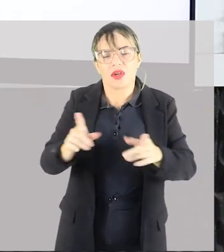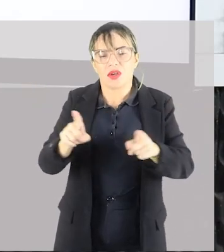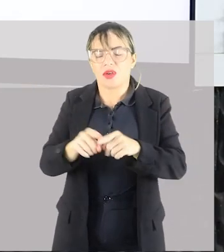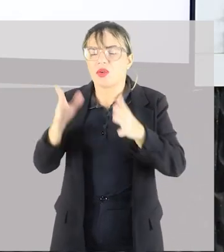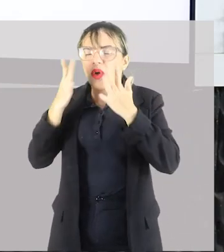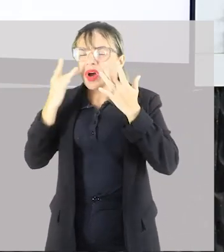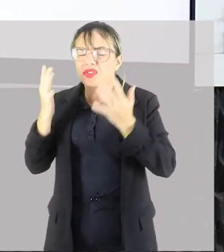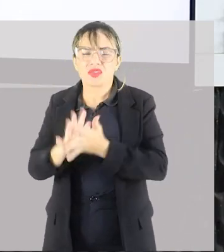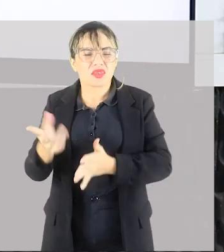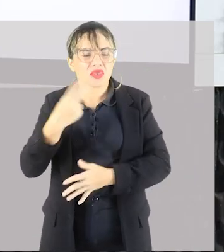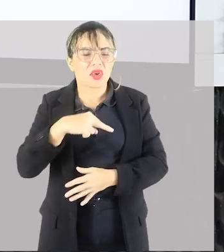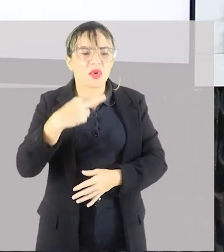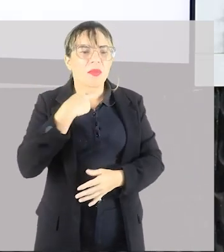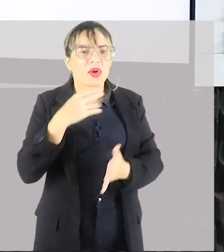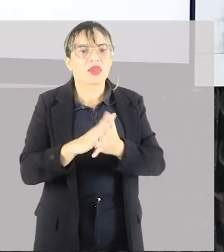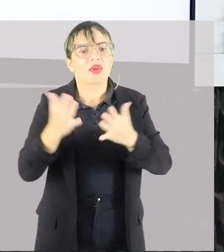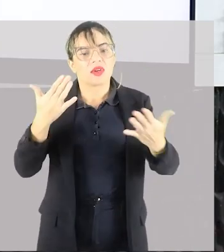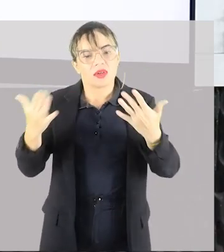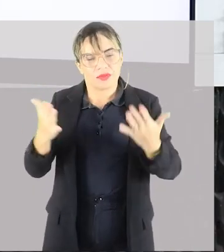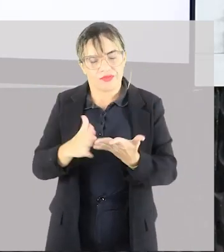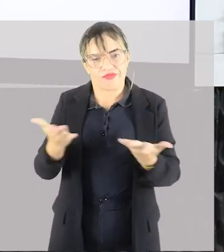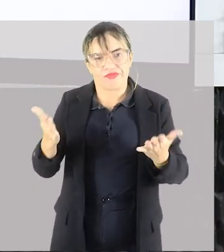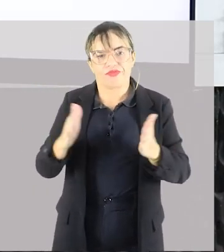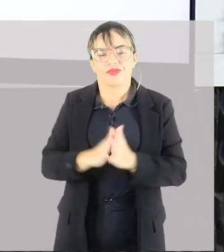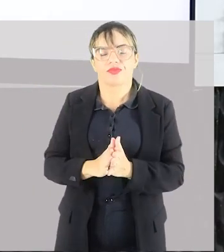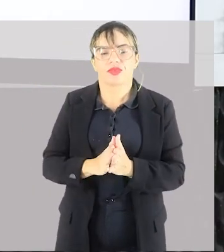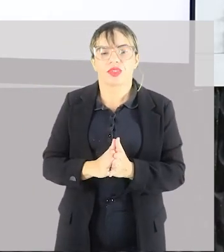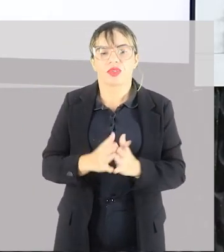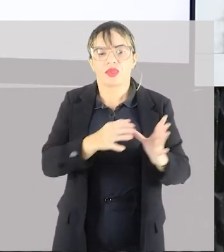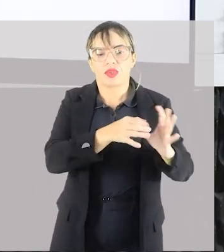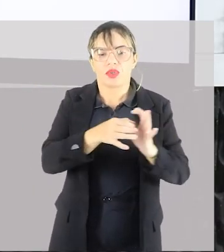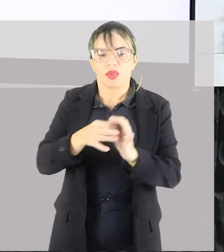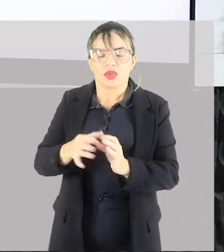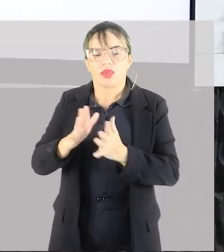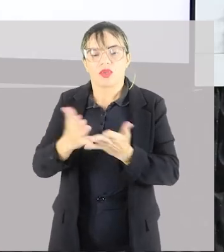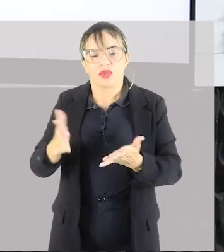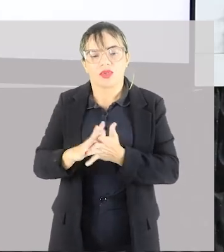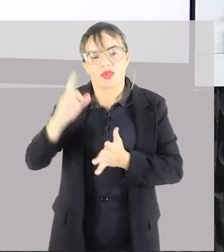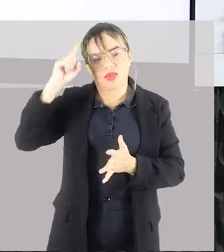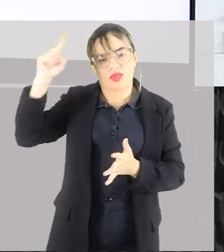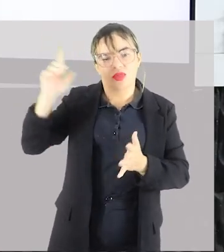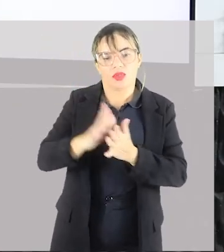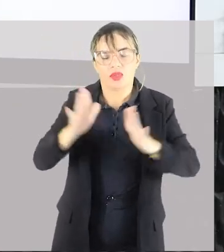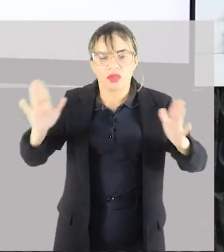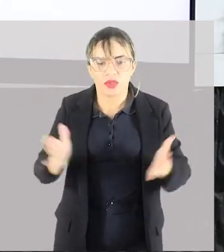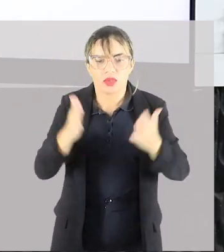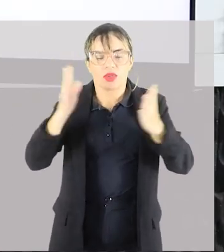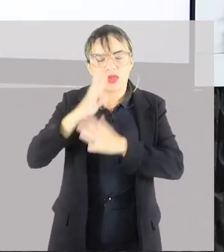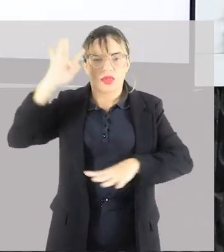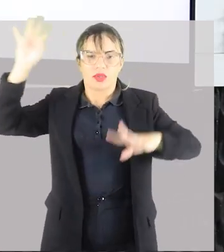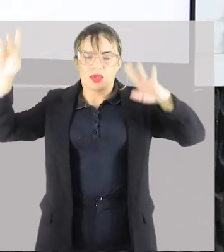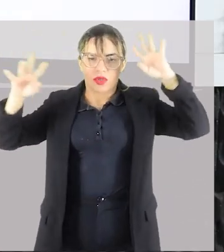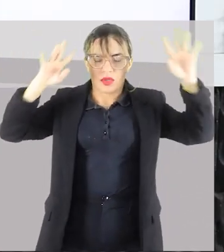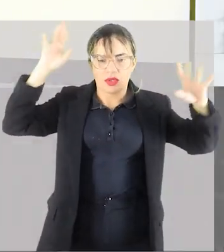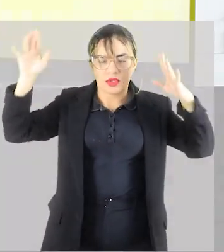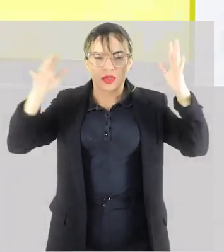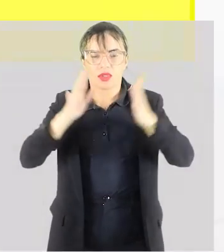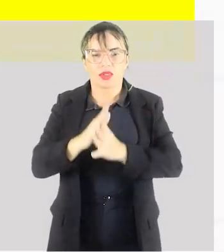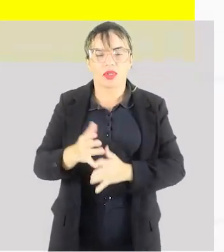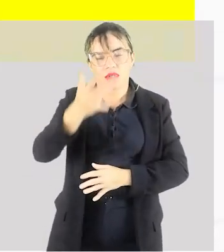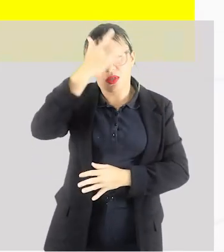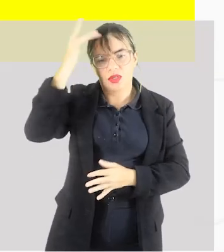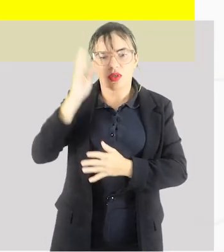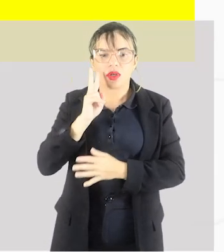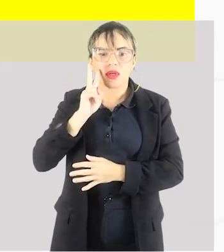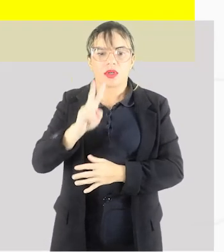estão entendendo o nível de situação? Então, no caso da arte, a arte conceitual estimula a imaginação dos espectadores, né?